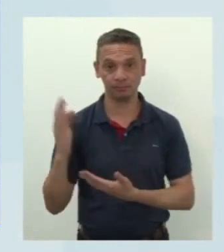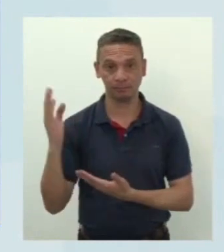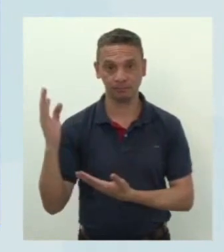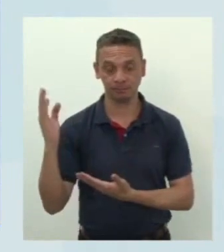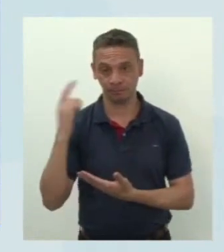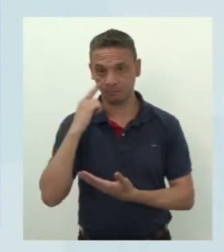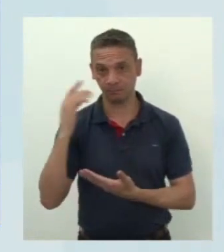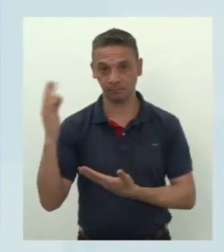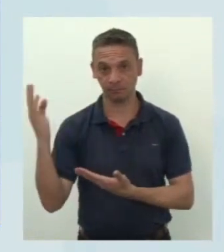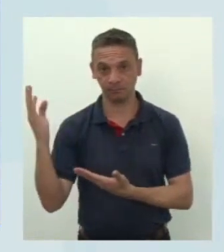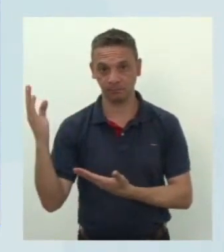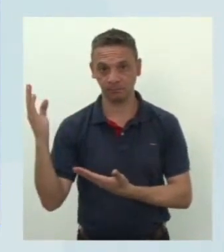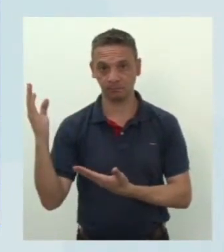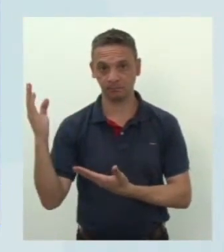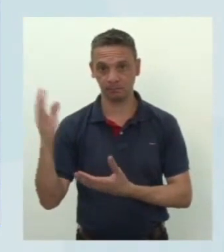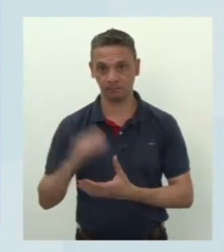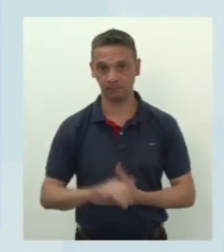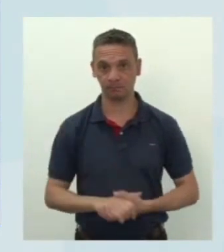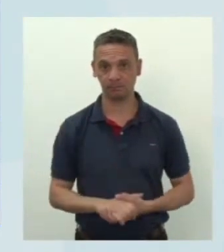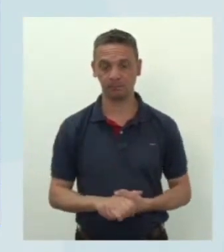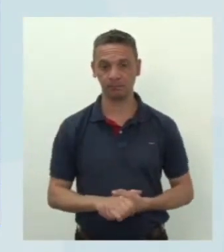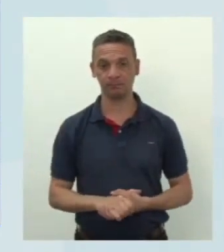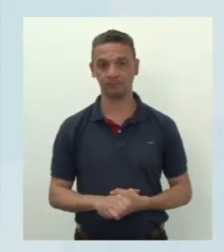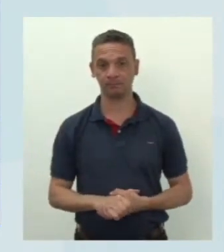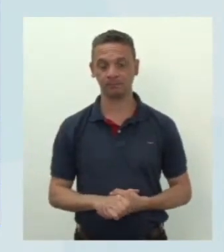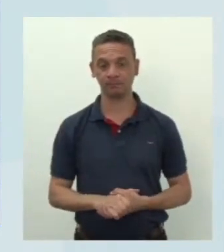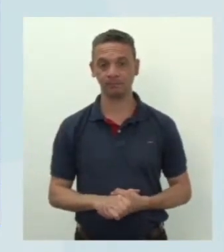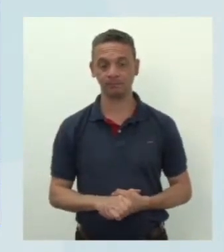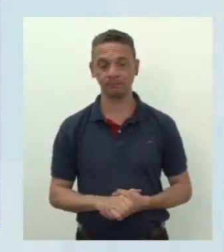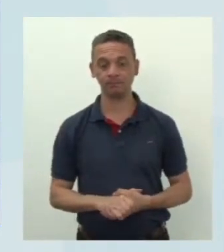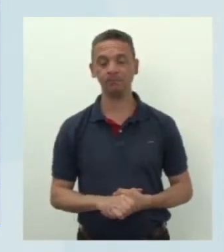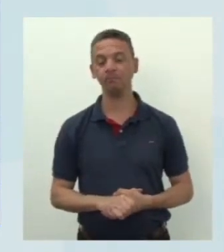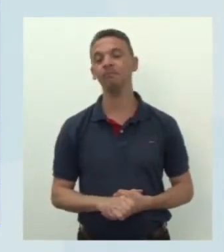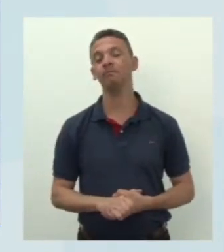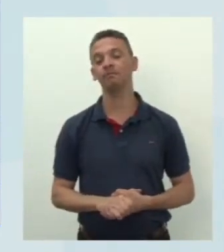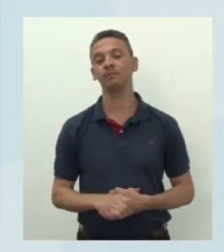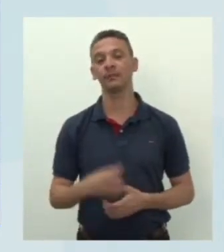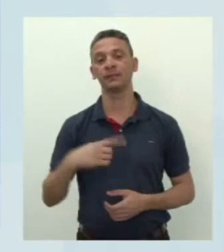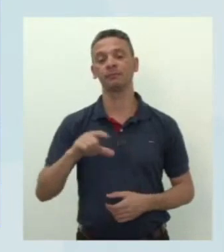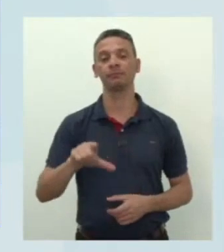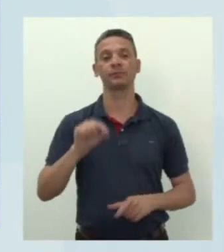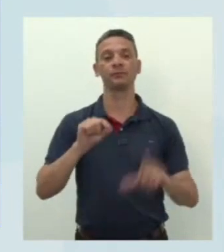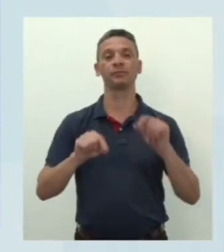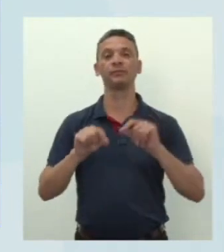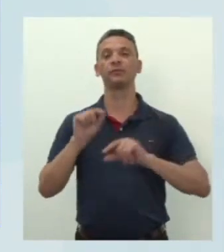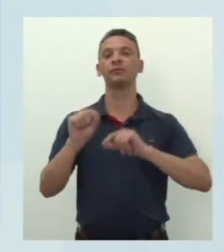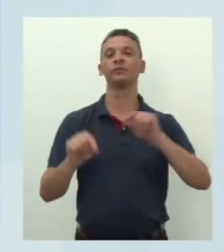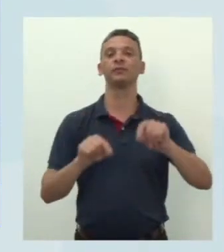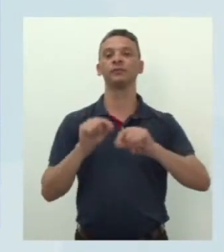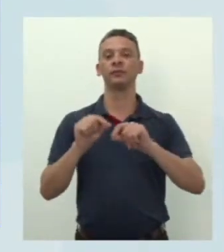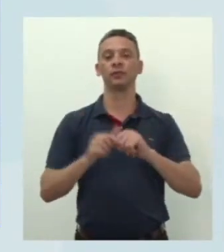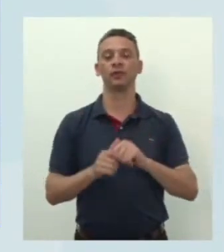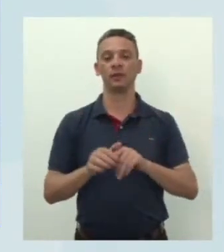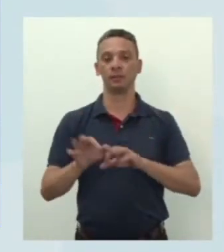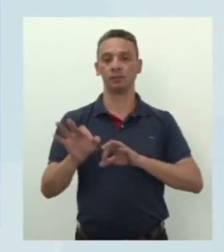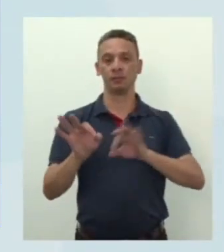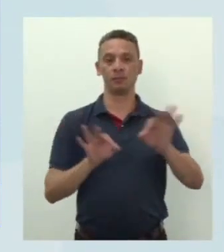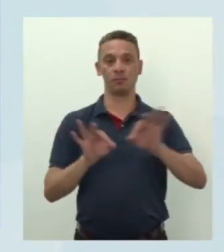plano. Então, olha só, nós escolhemos fazer um